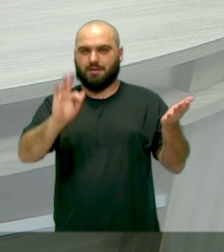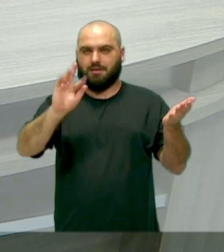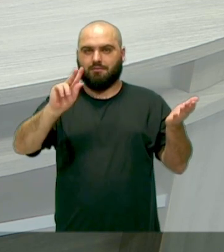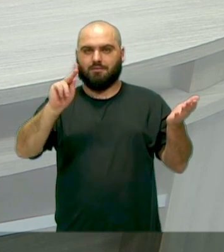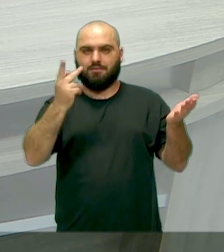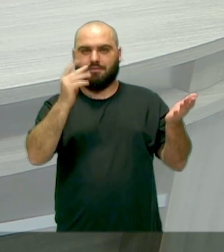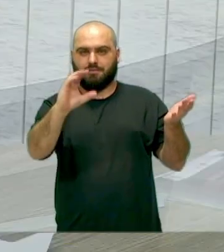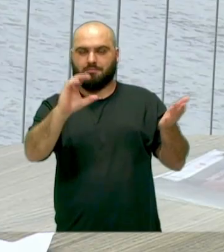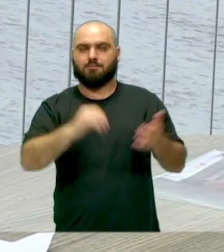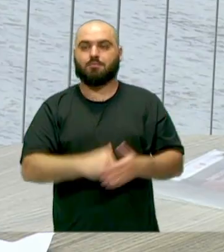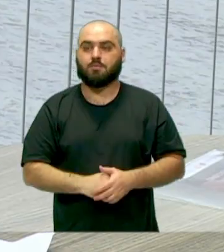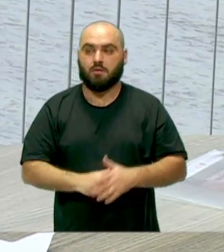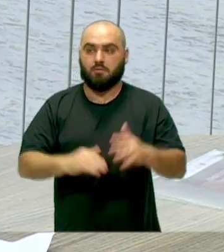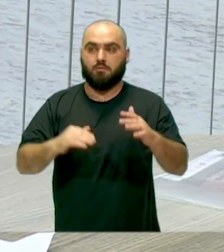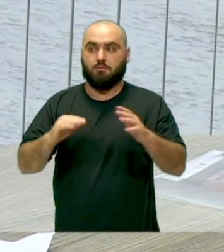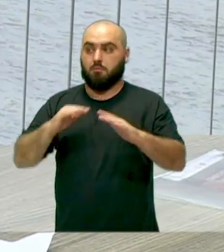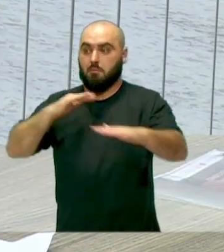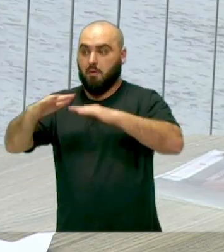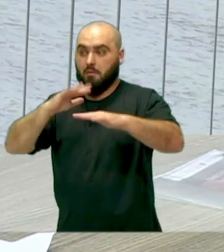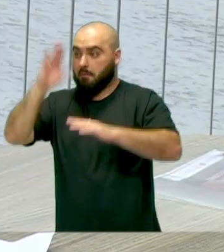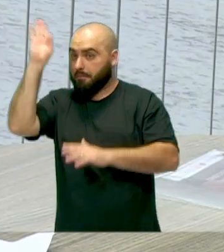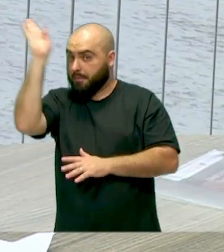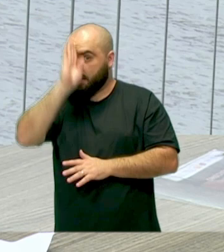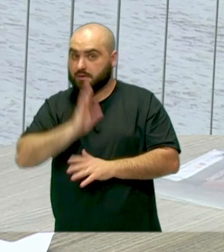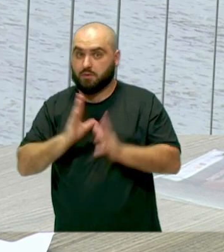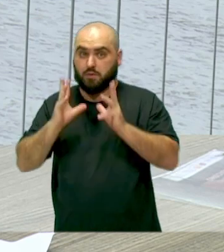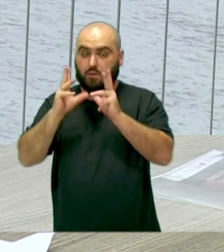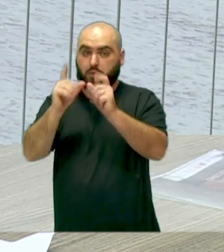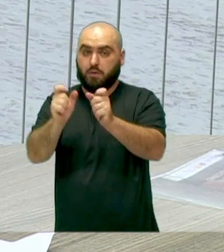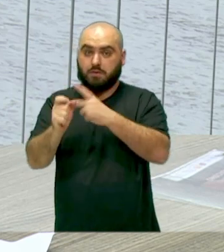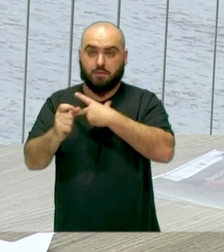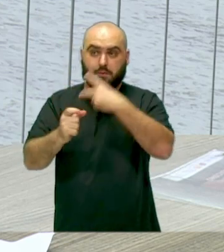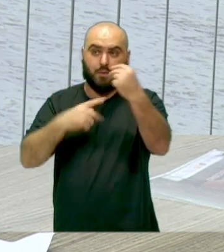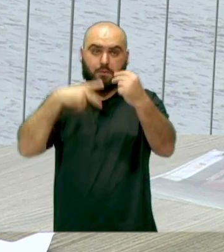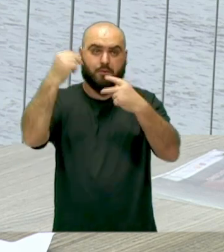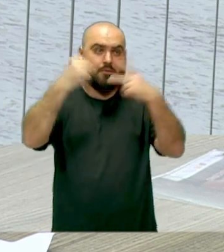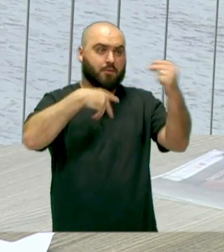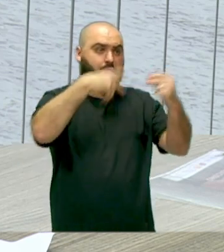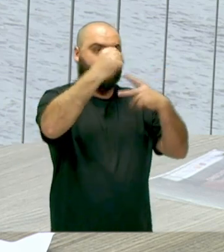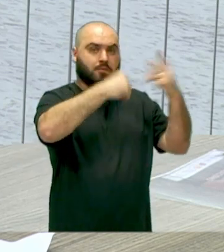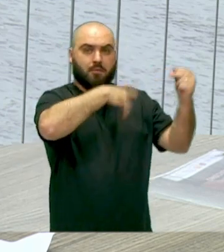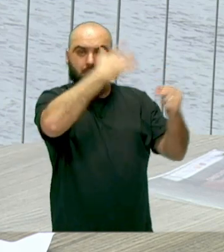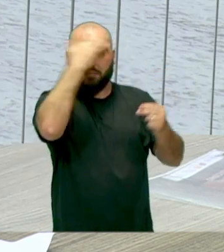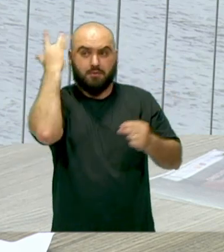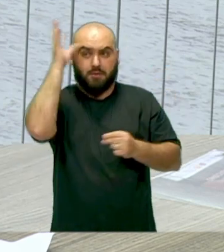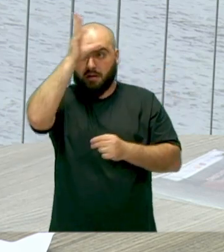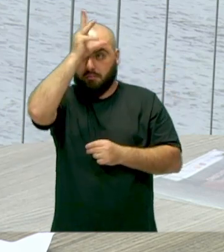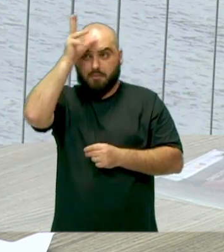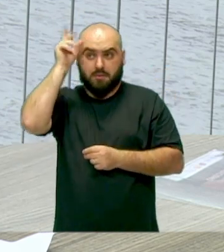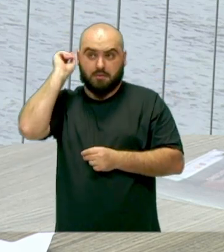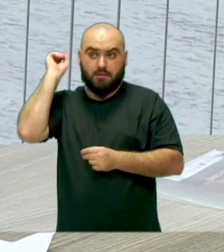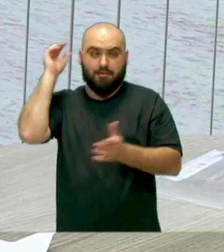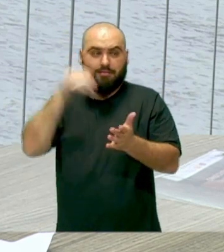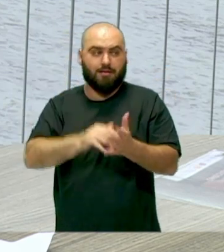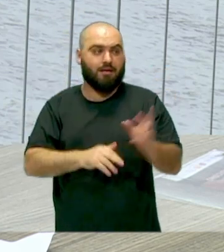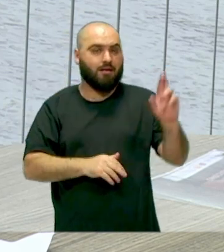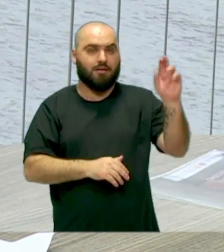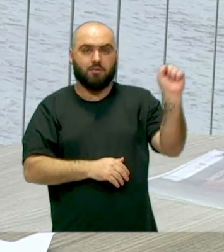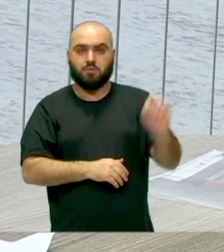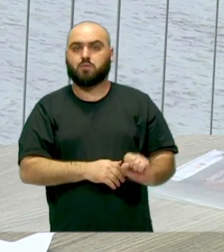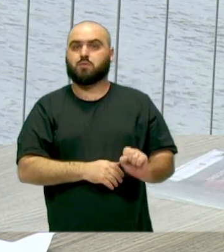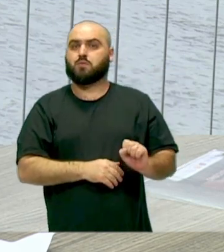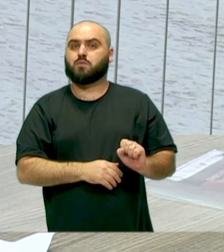país, movimentou o país inteiro, saiu gente assim, da Amazonas ao Rio Grande do Sul,